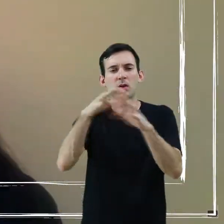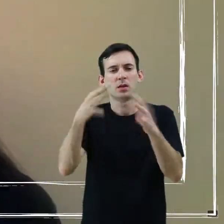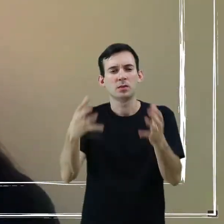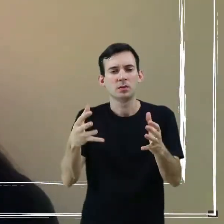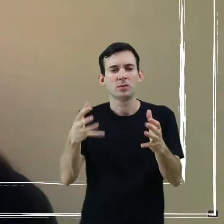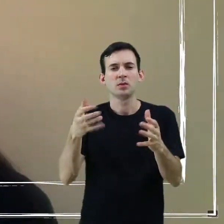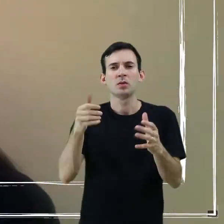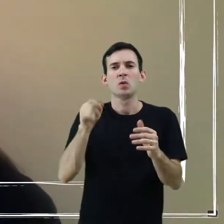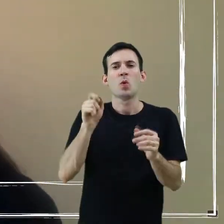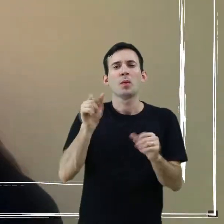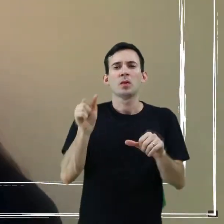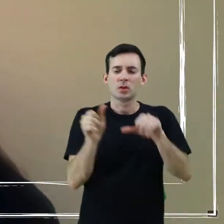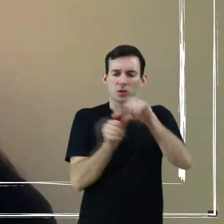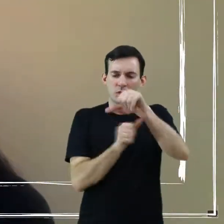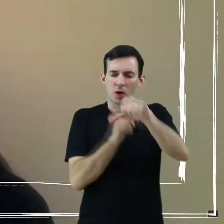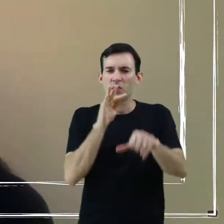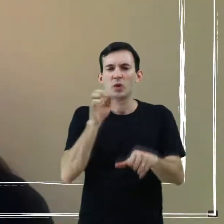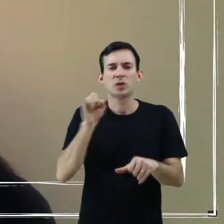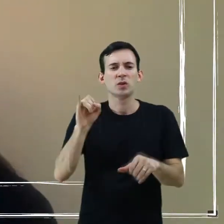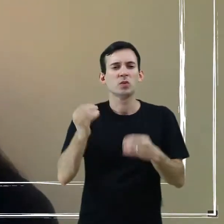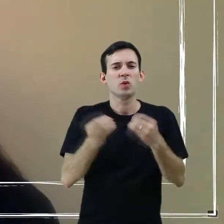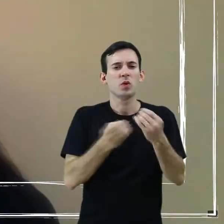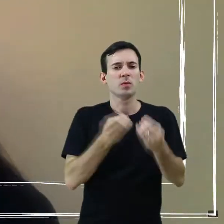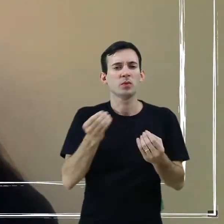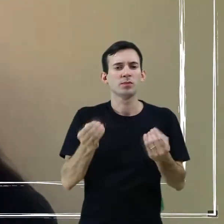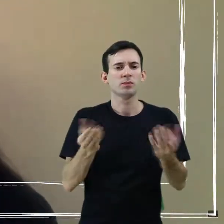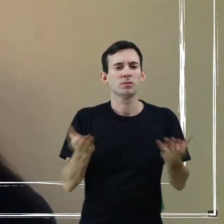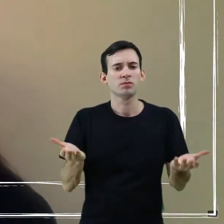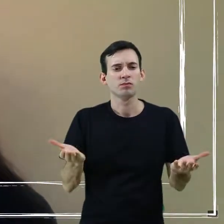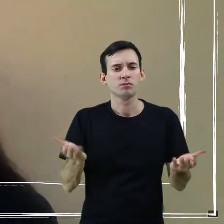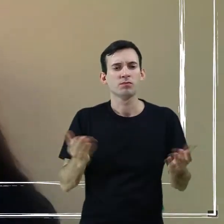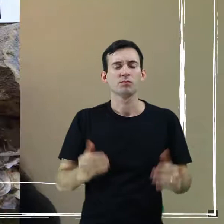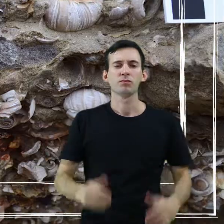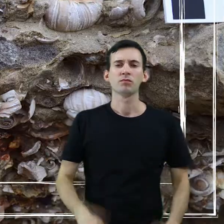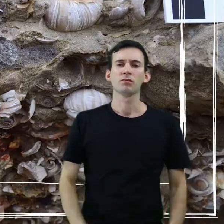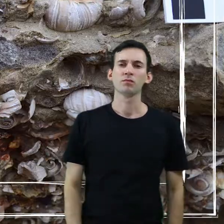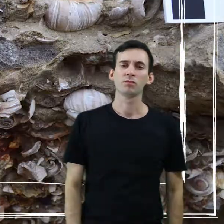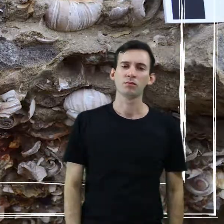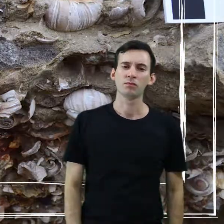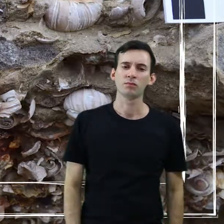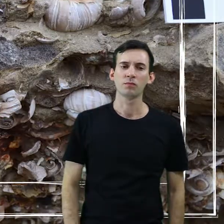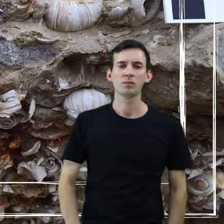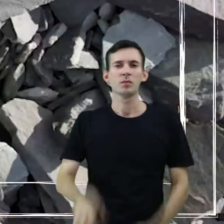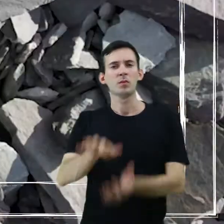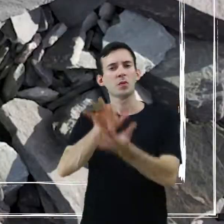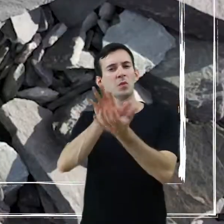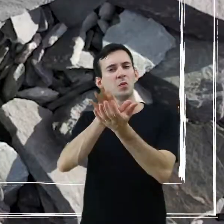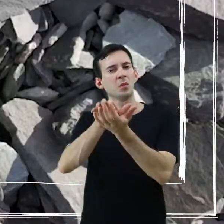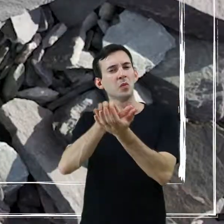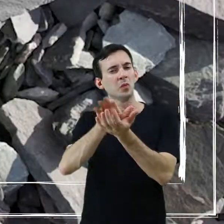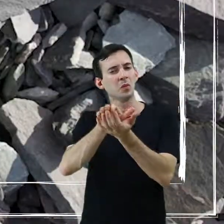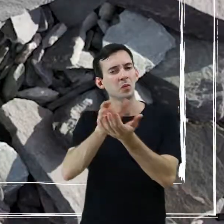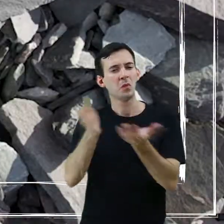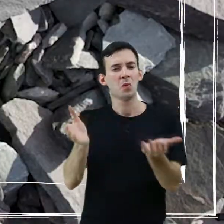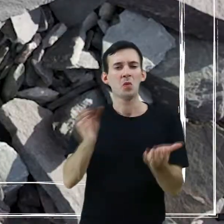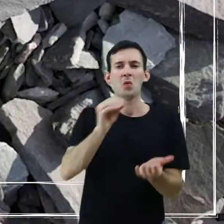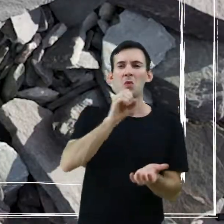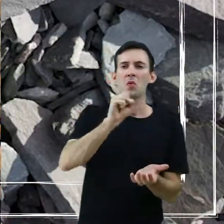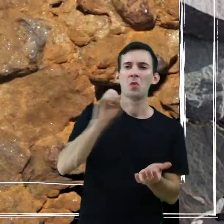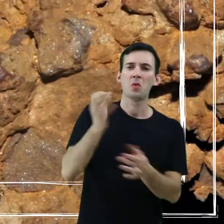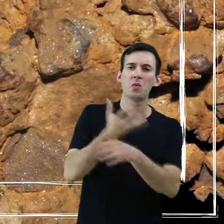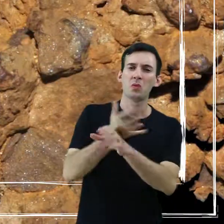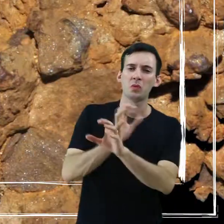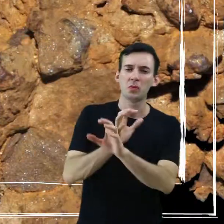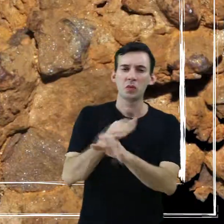o que é que pode ser transformado em fóssil? Podem ser transformados em fósseis conchas, ossos, pegadas e